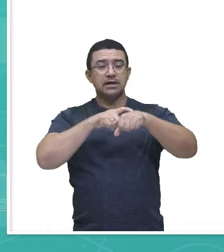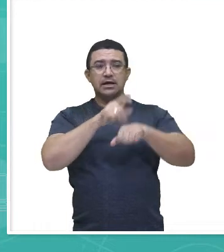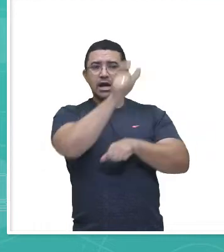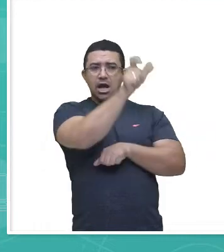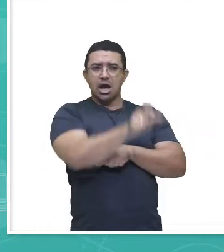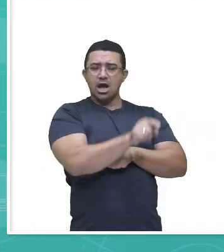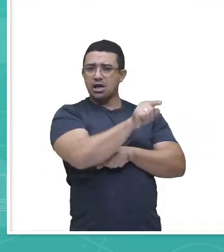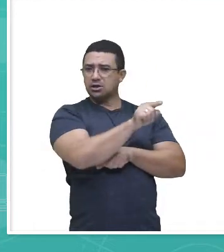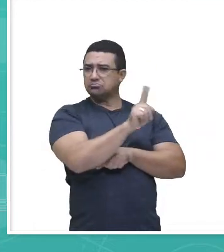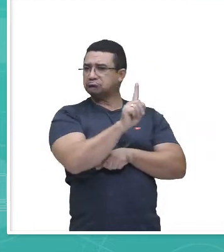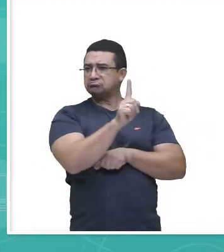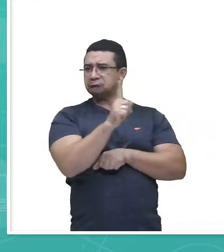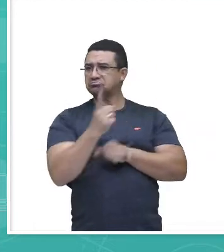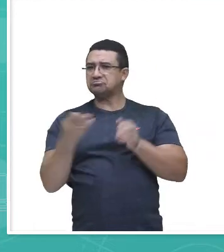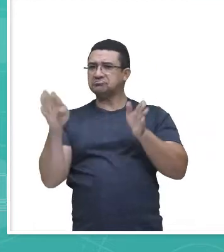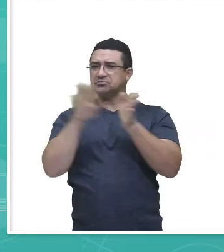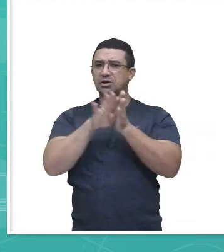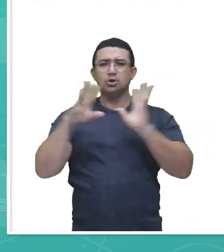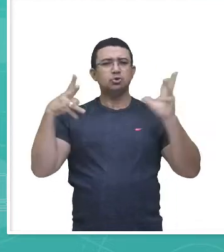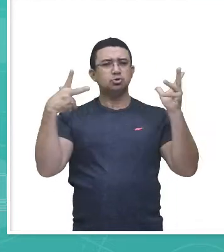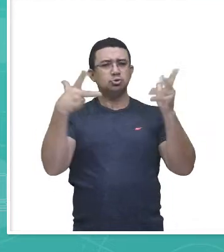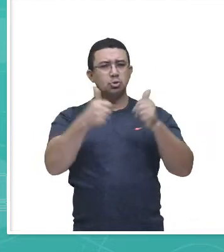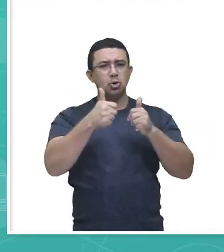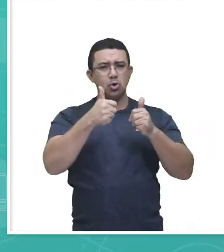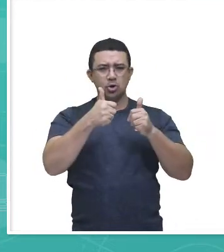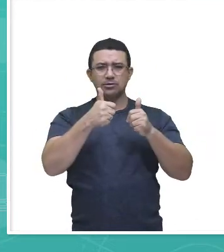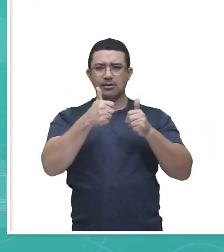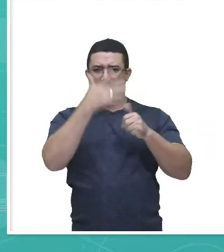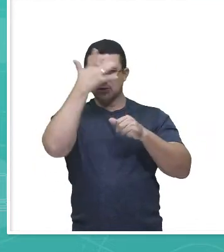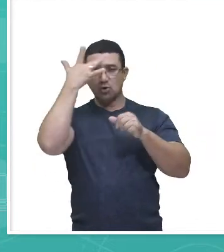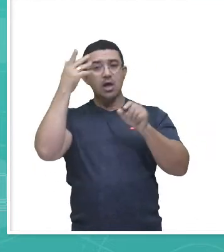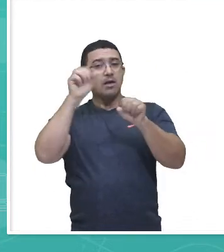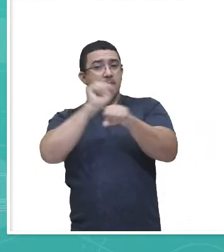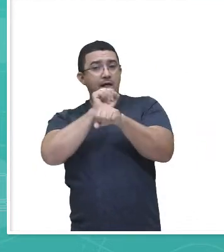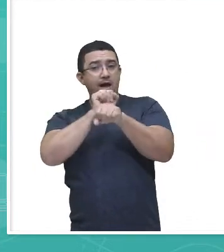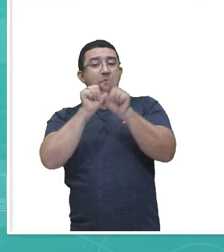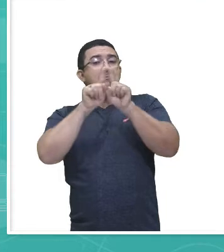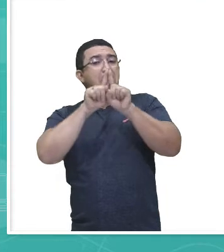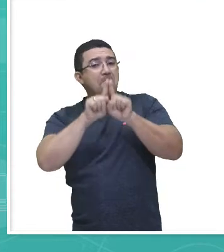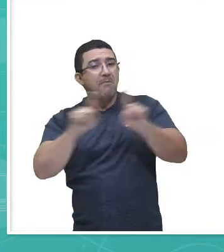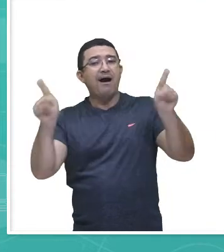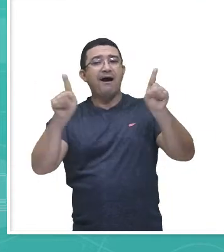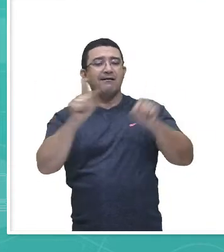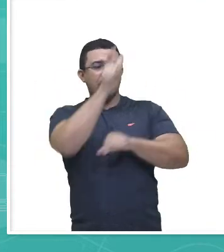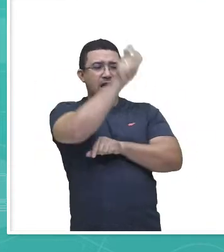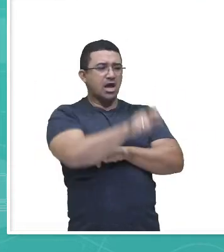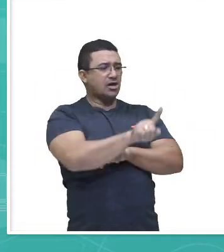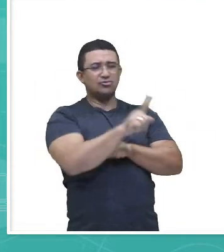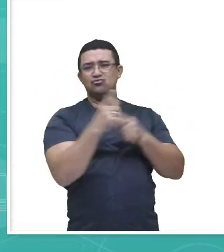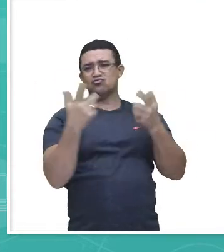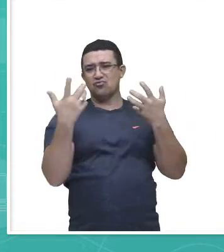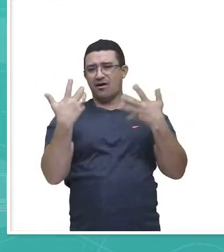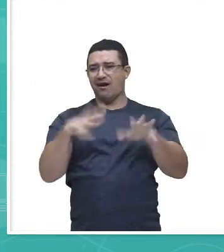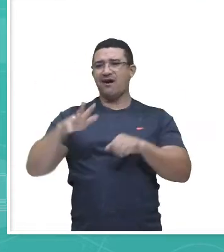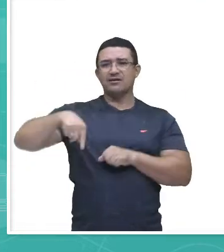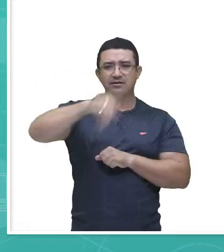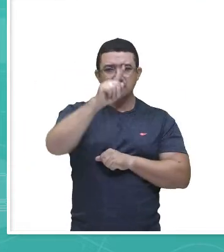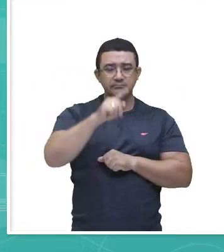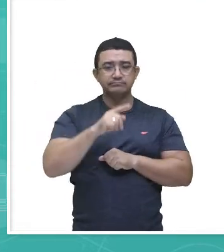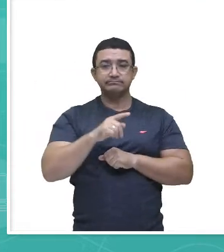aparecia. Todos os esperavam, mas ele não queria ir. Era